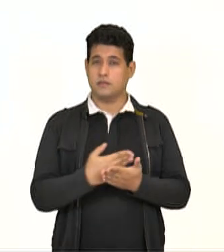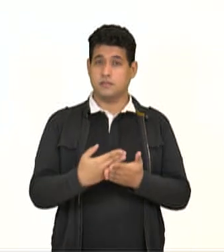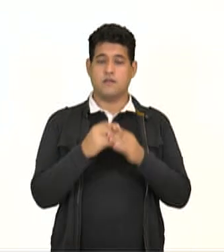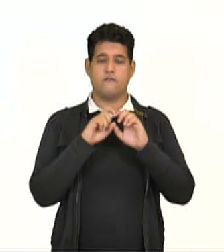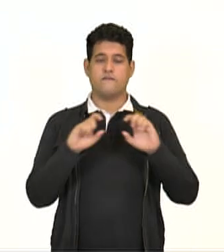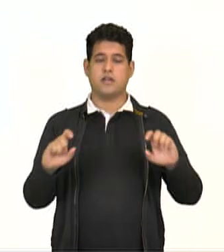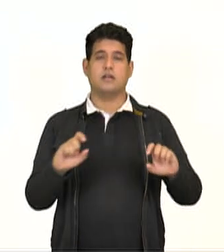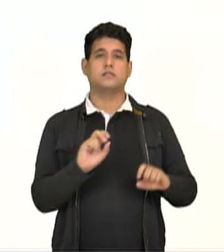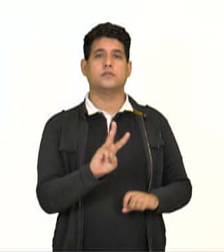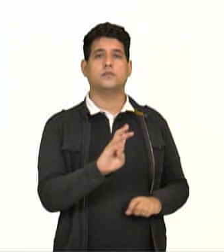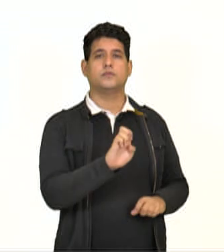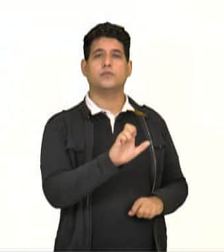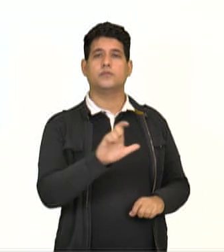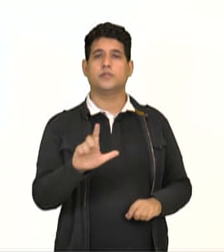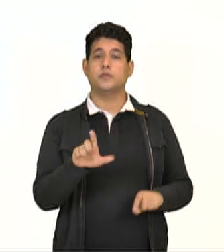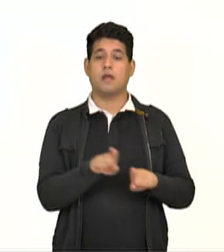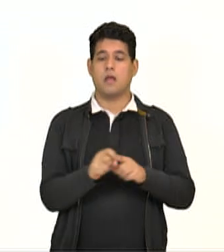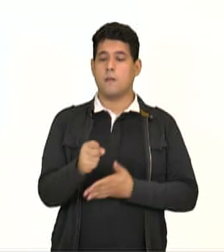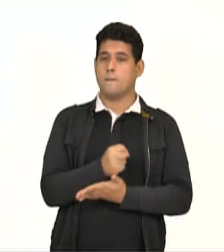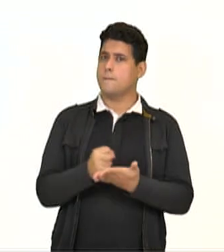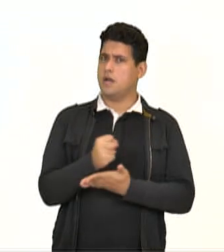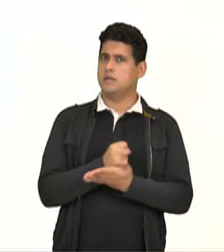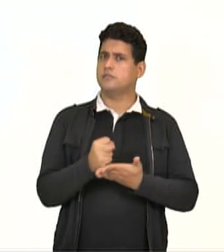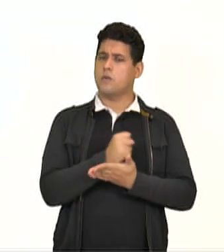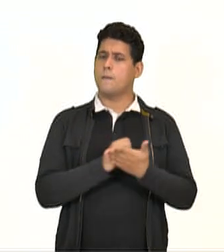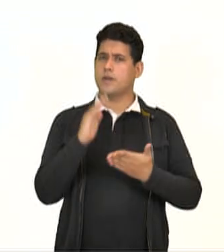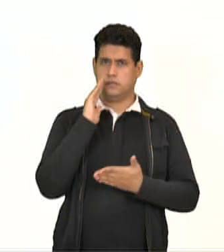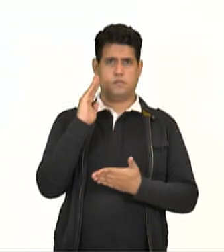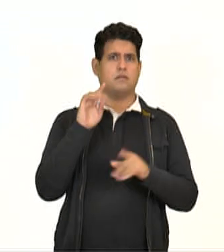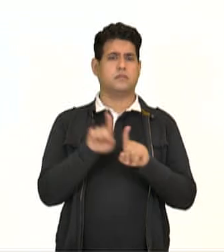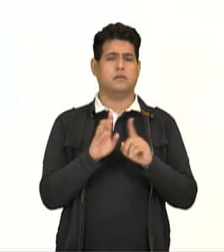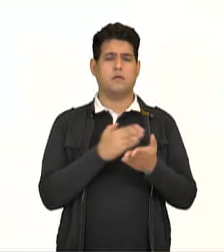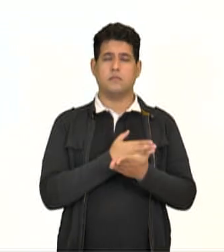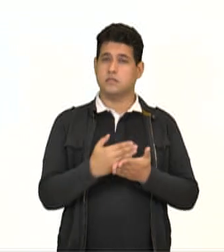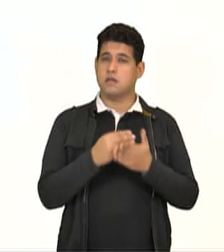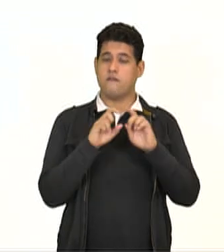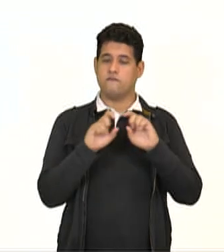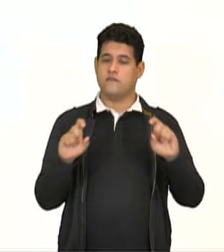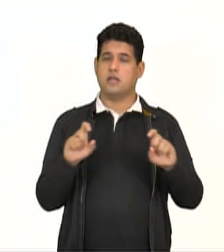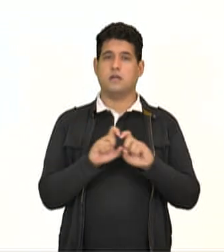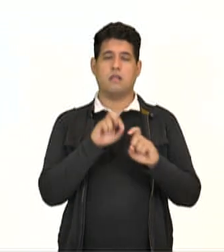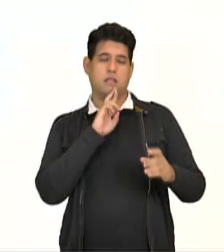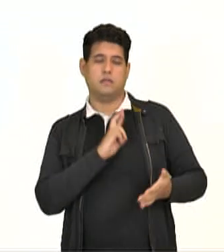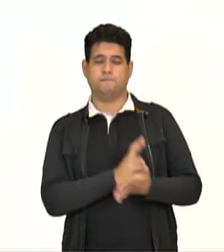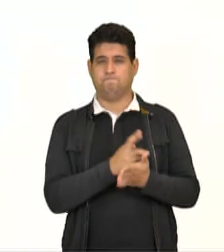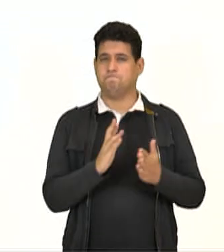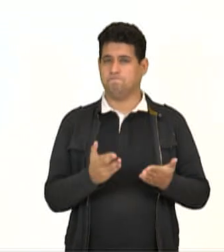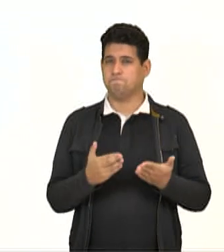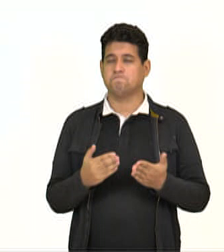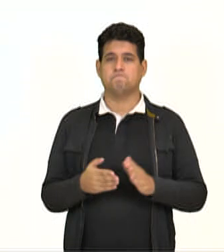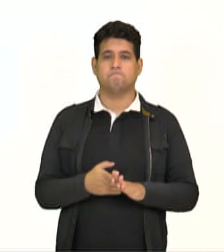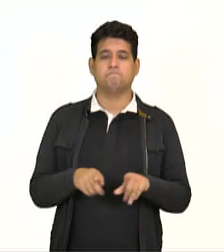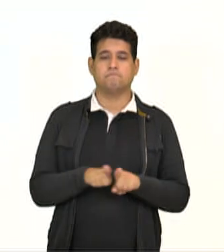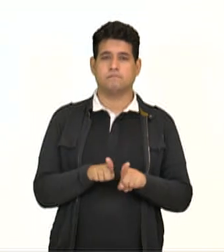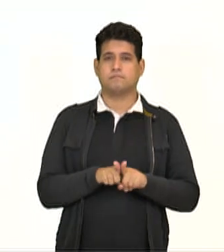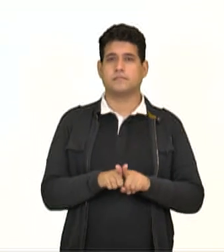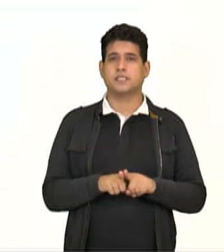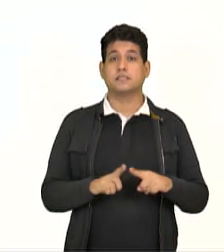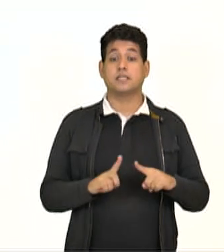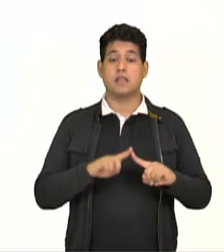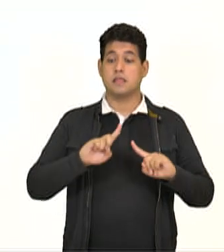com will e a forma básica do verbo principal, começar a frase pelo resultado e não pela condição,